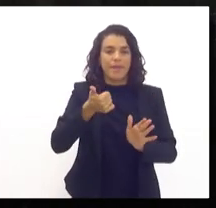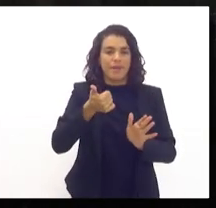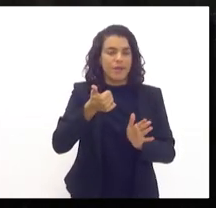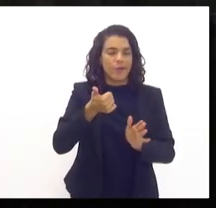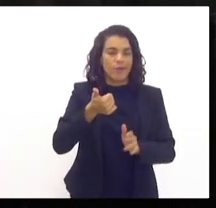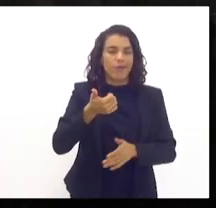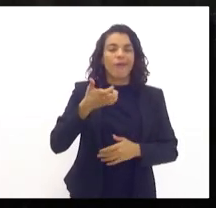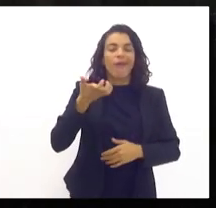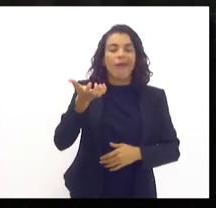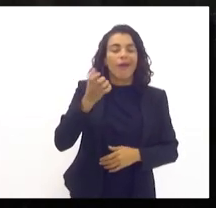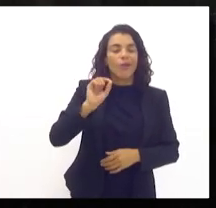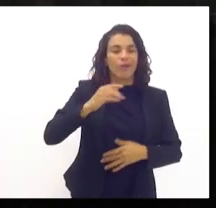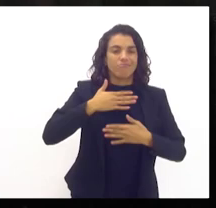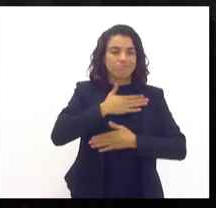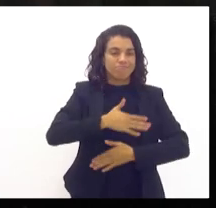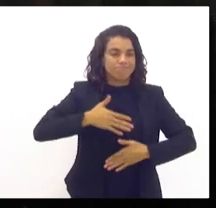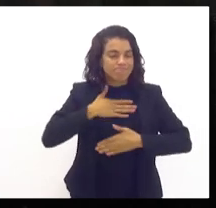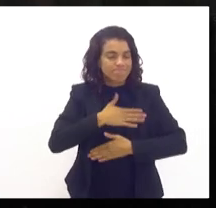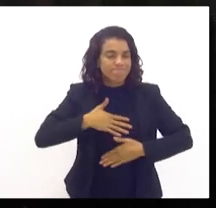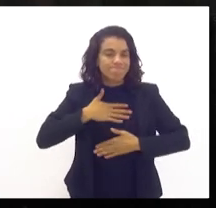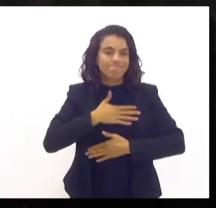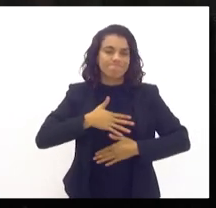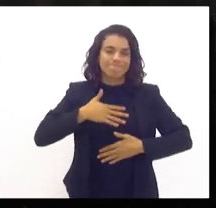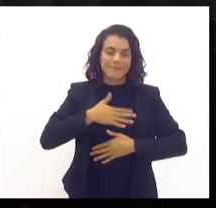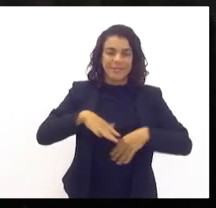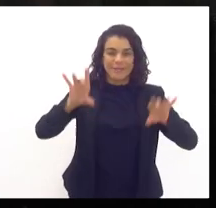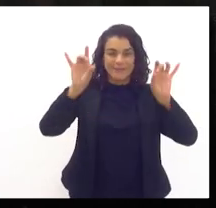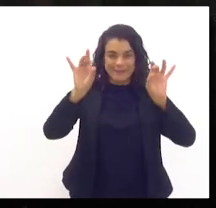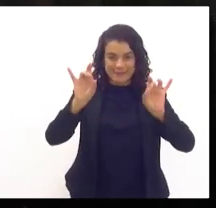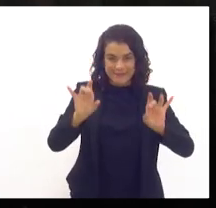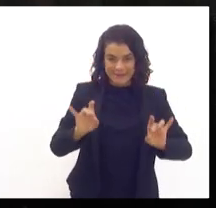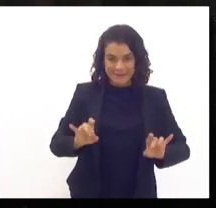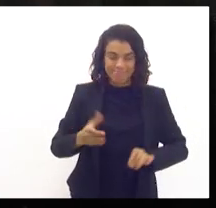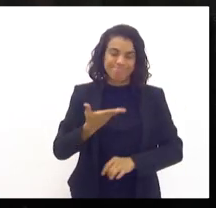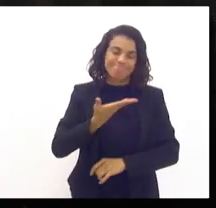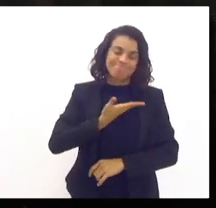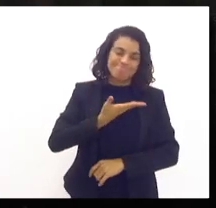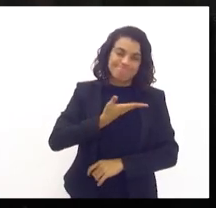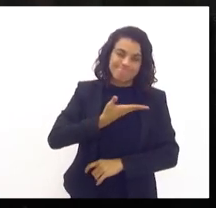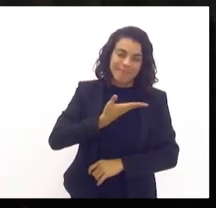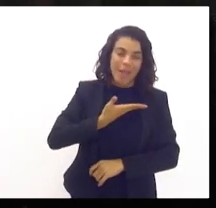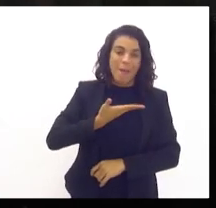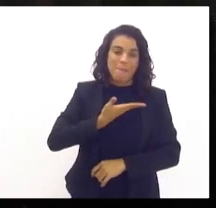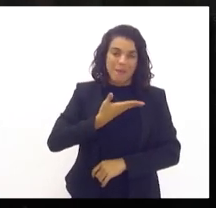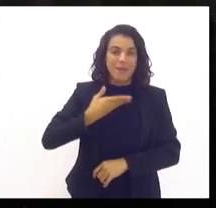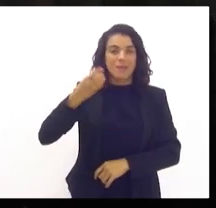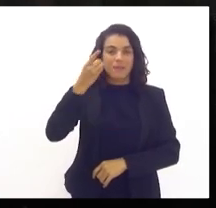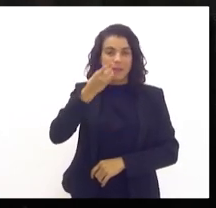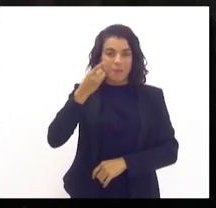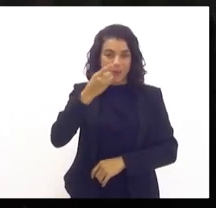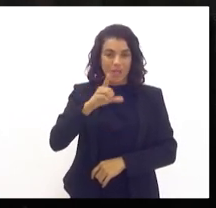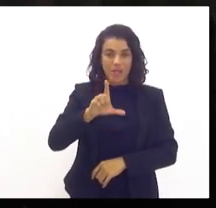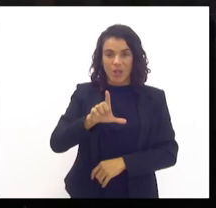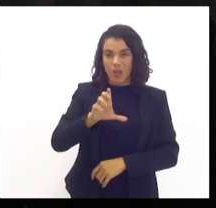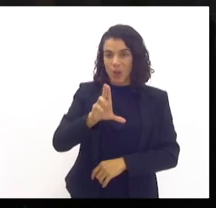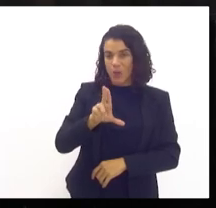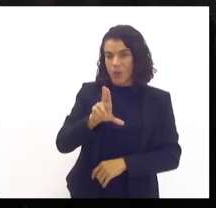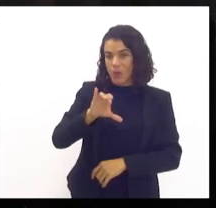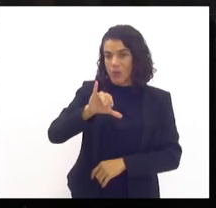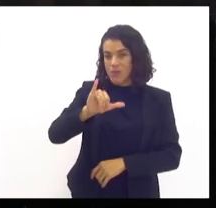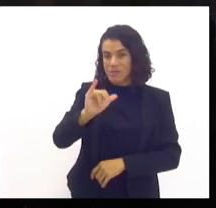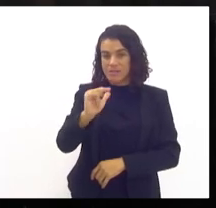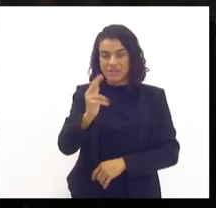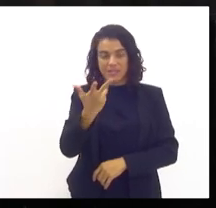uma saudação muito especial à minha querida, nobre colega, deputada Lucinha,